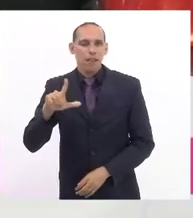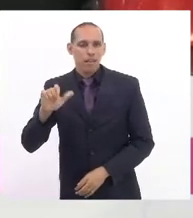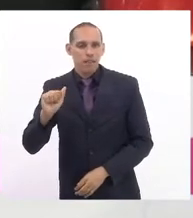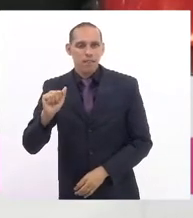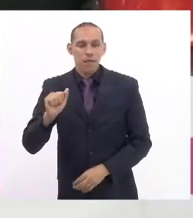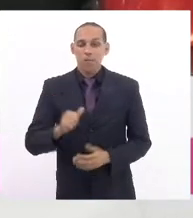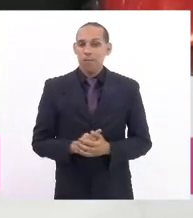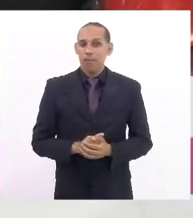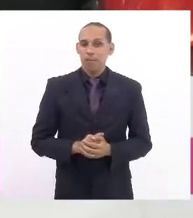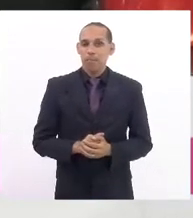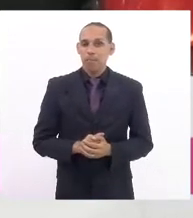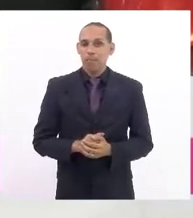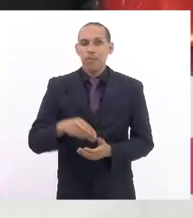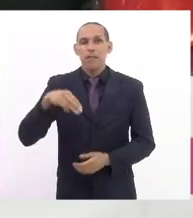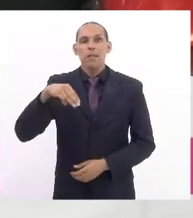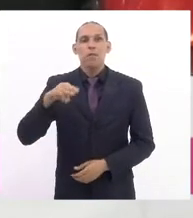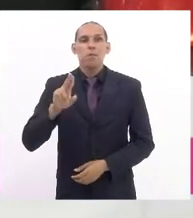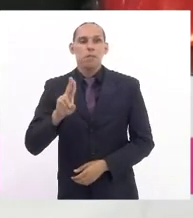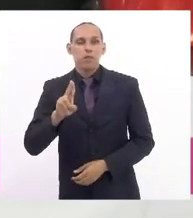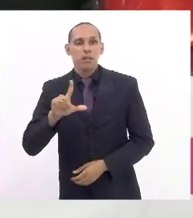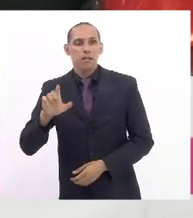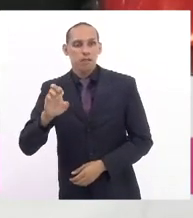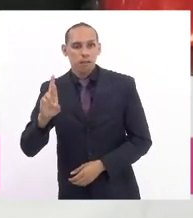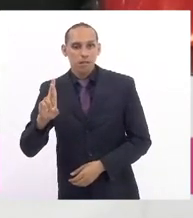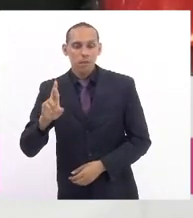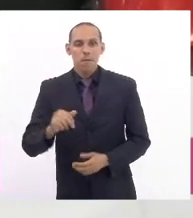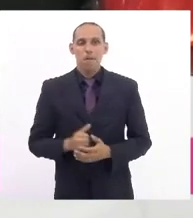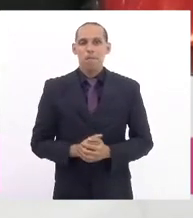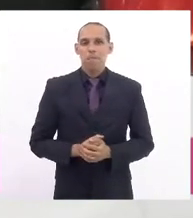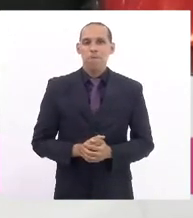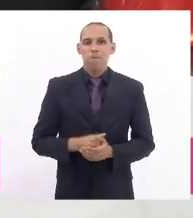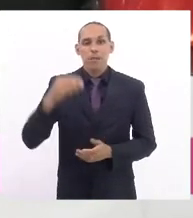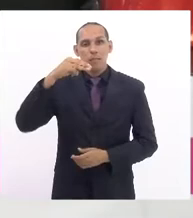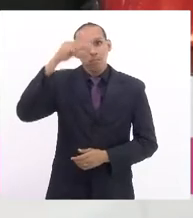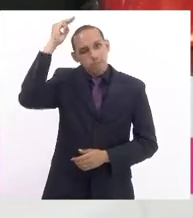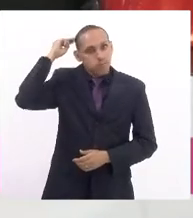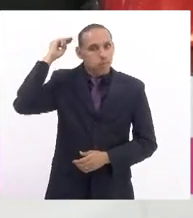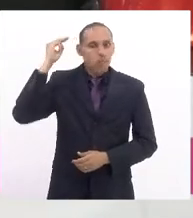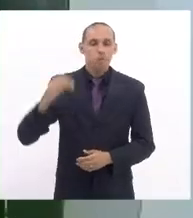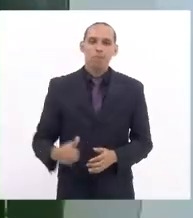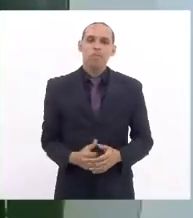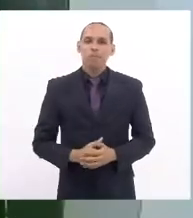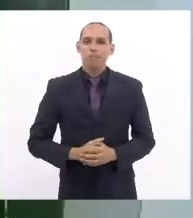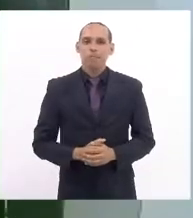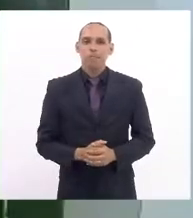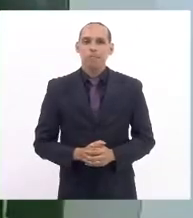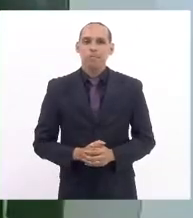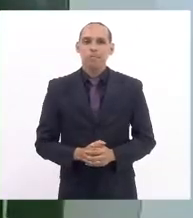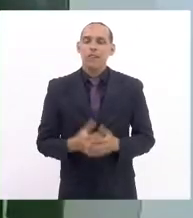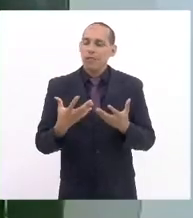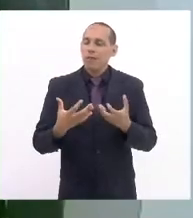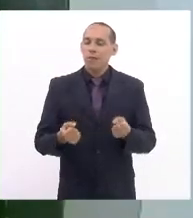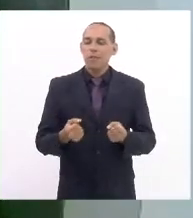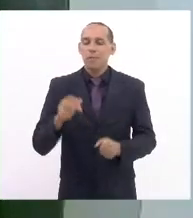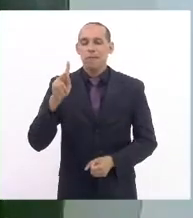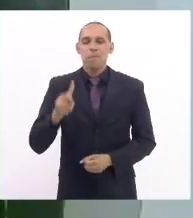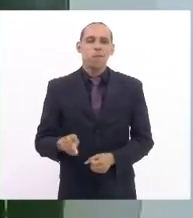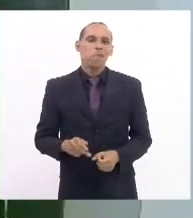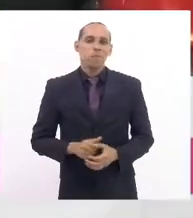deputado Marcos Miller, deputado Márcio Pacheco. Favorável, presidente.